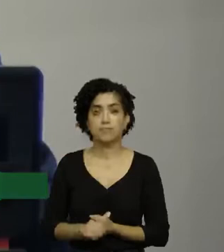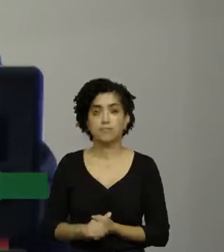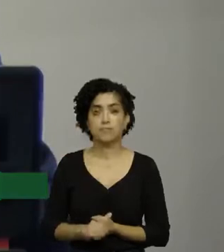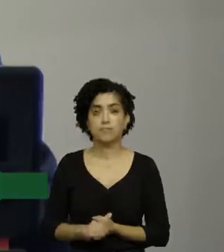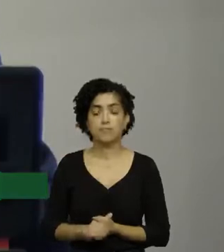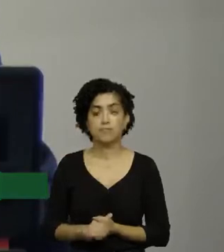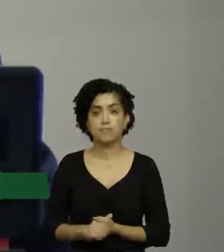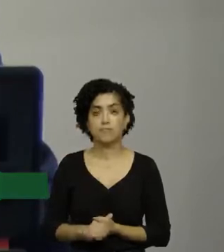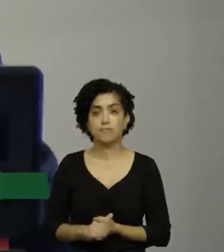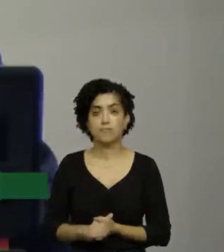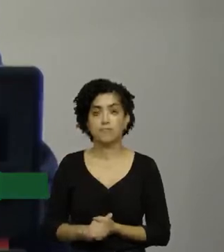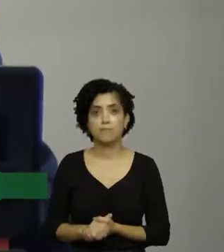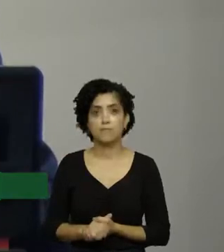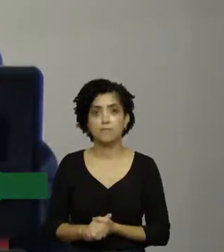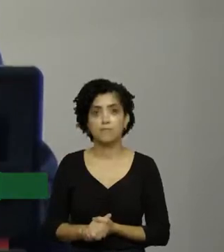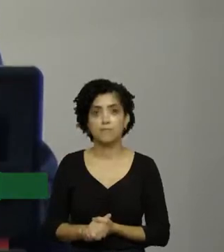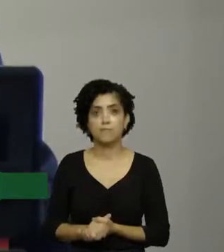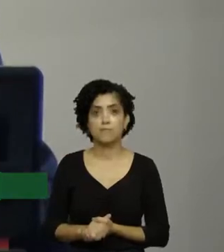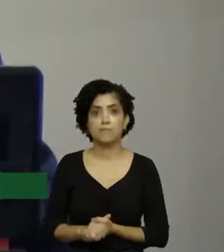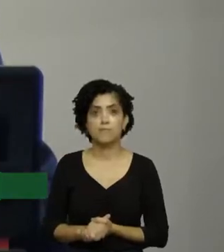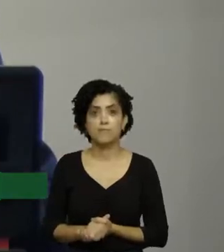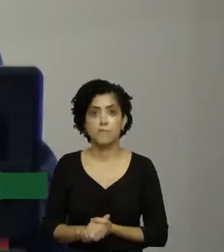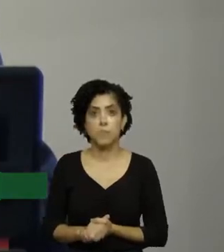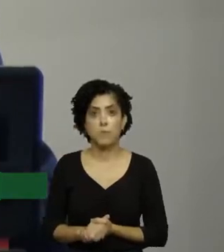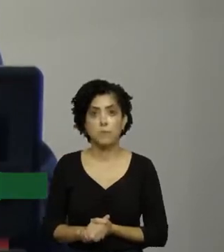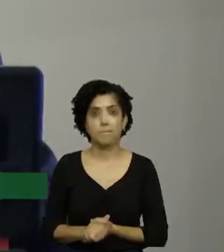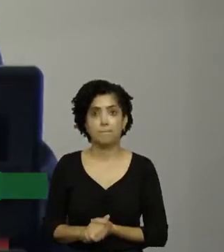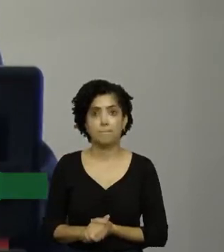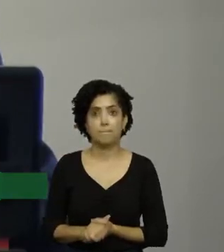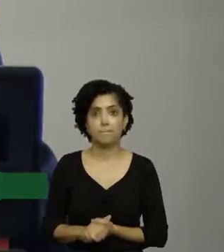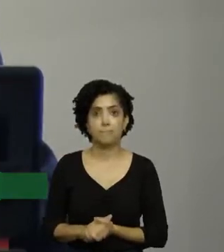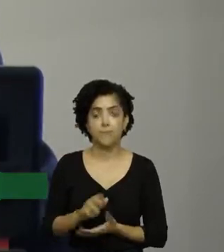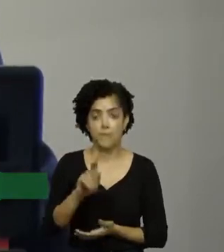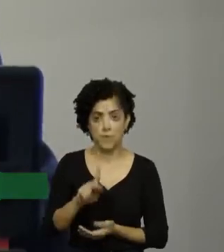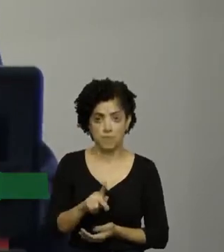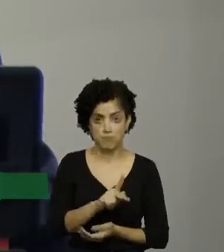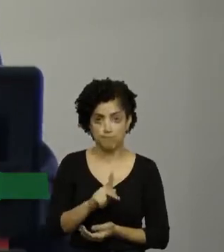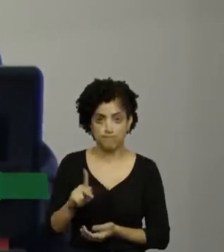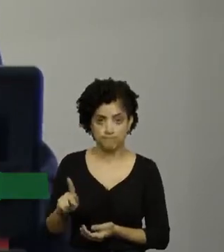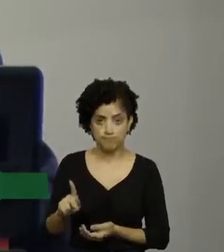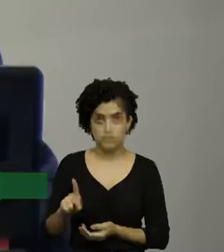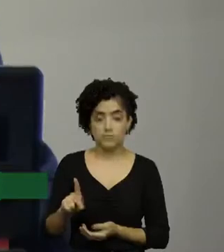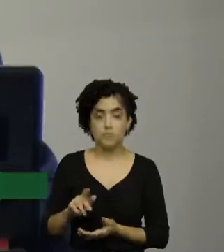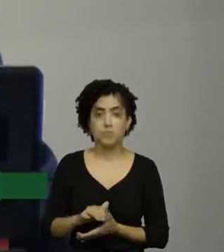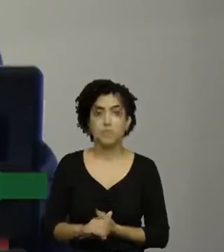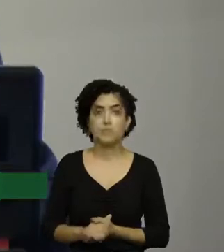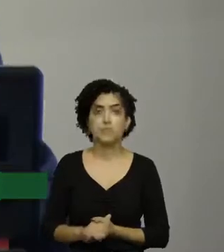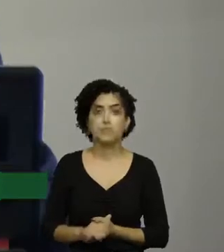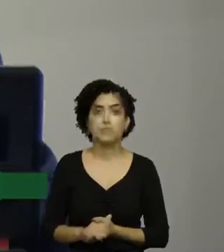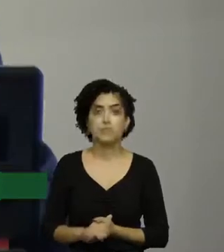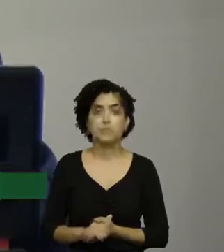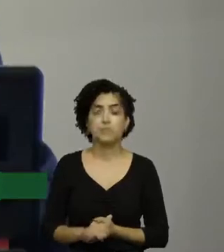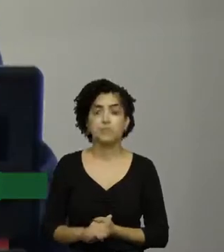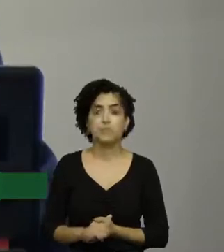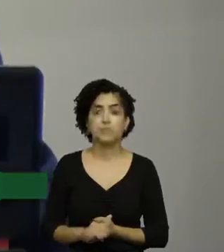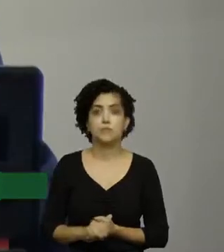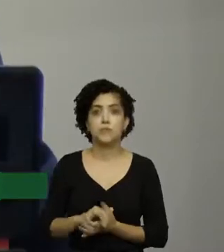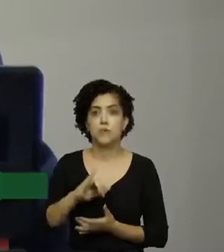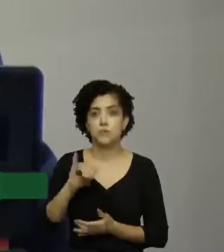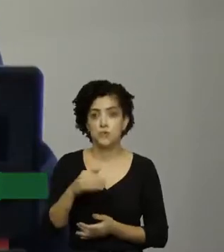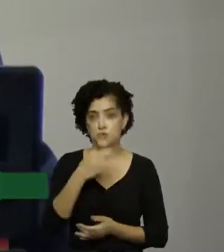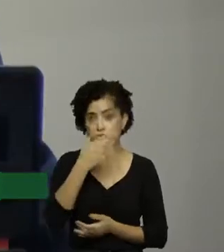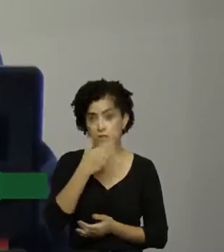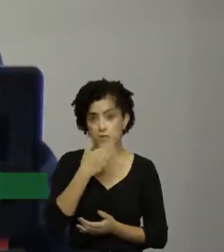agora Pedro Baldiceira, depois o deputado Gere, que cede